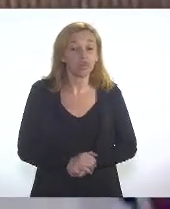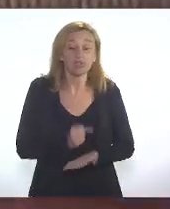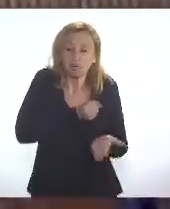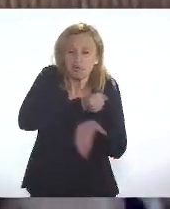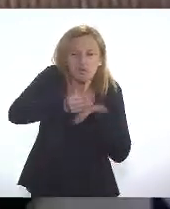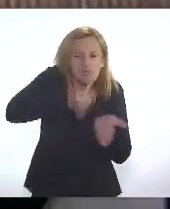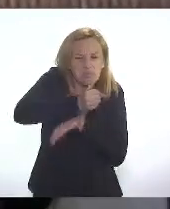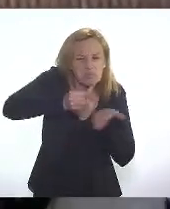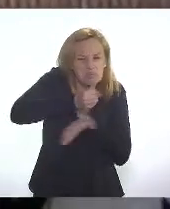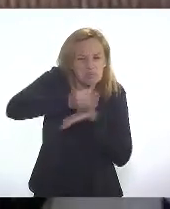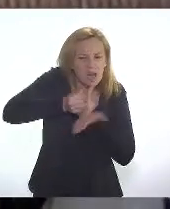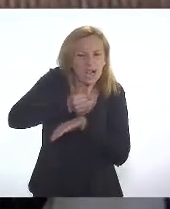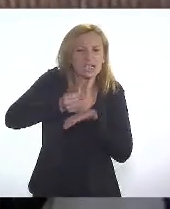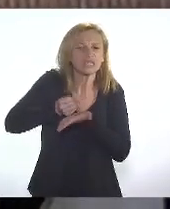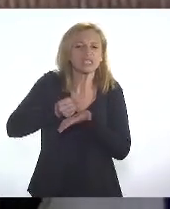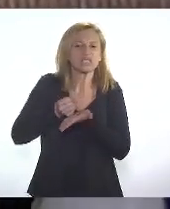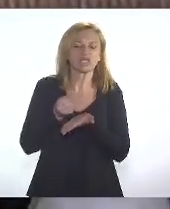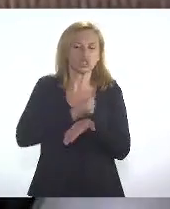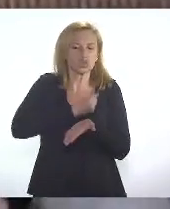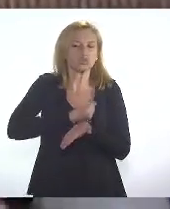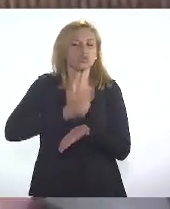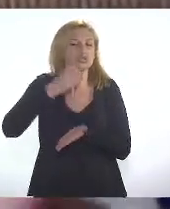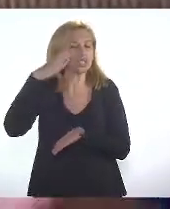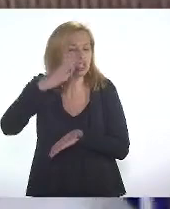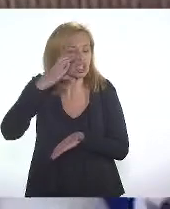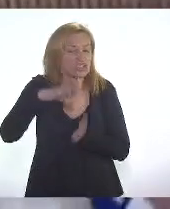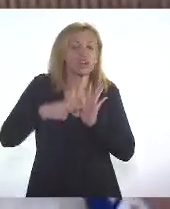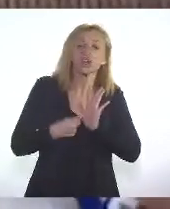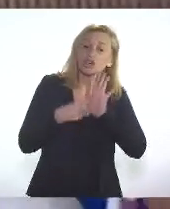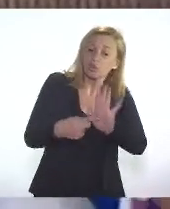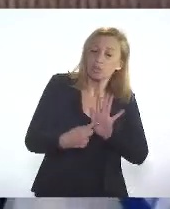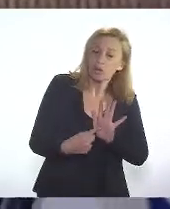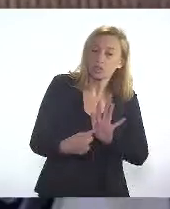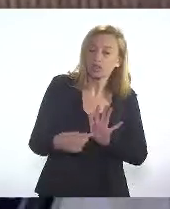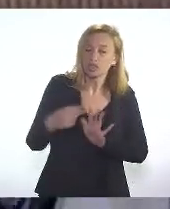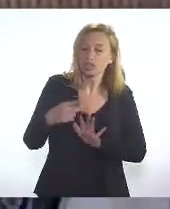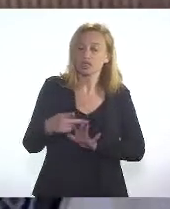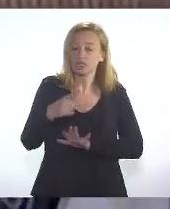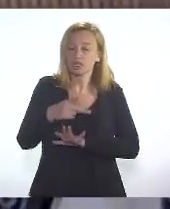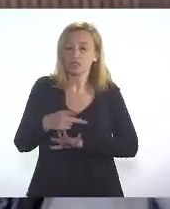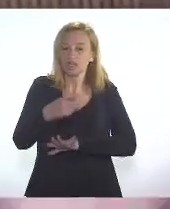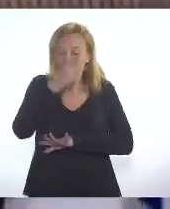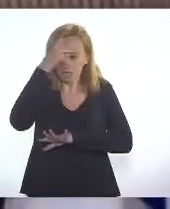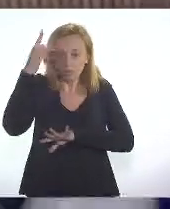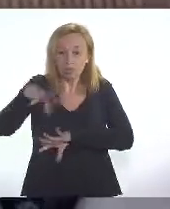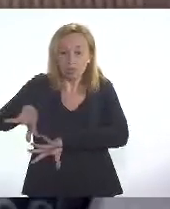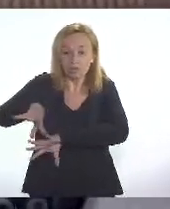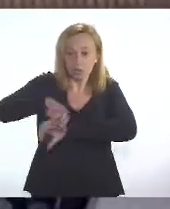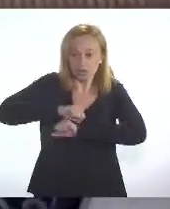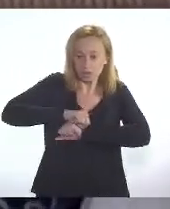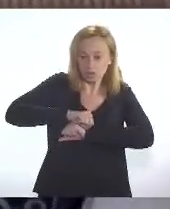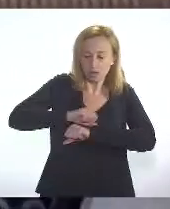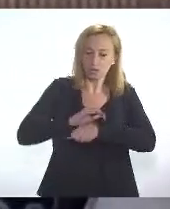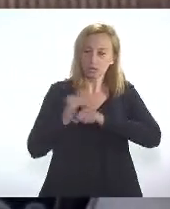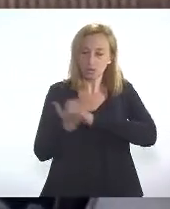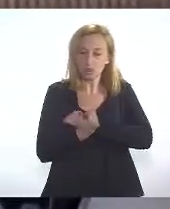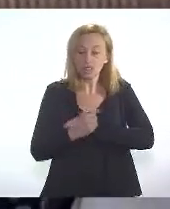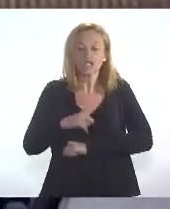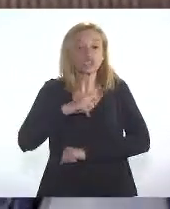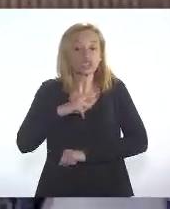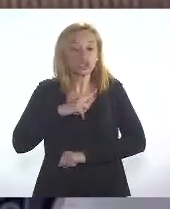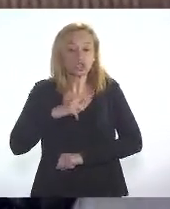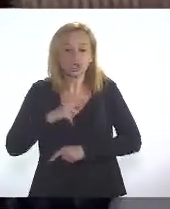base de dados científica, que mostra que os pacientes contaminados pelo coronavírus tinham em suas fezes o